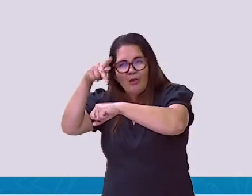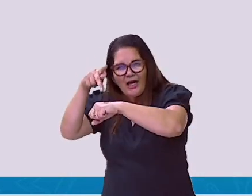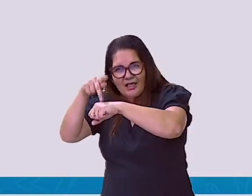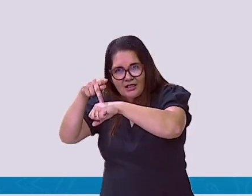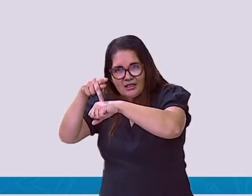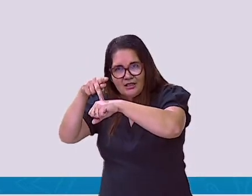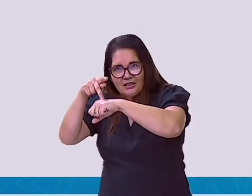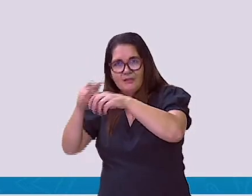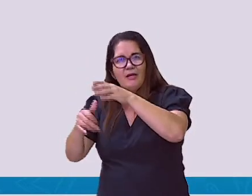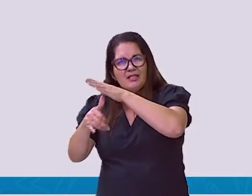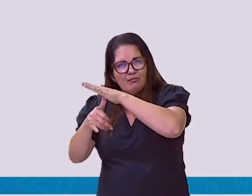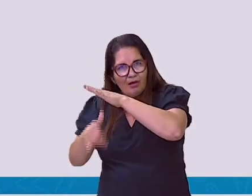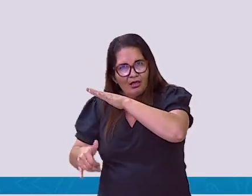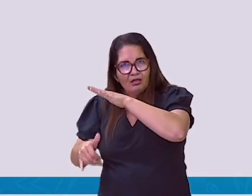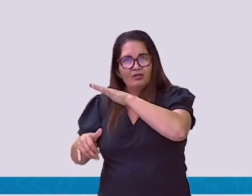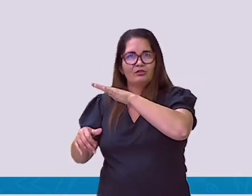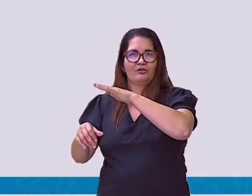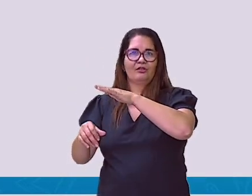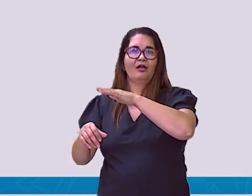natalidade. O que é isso?